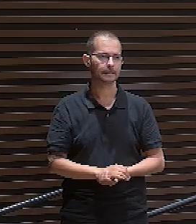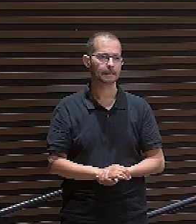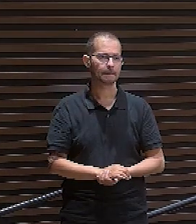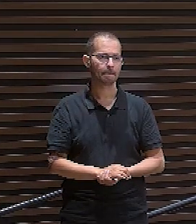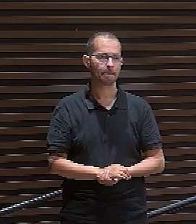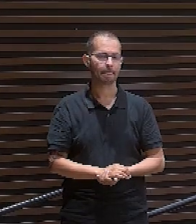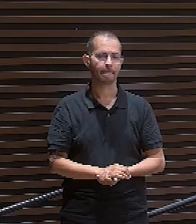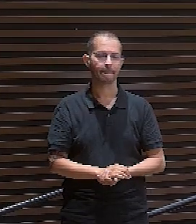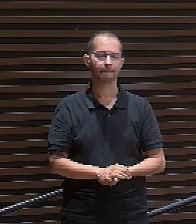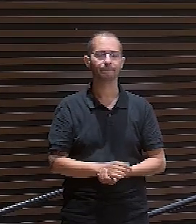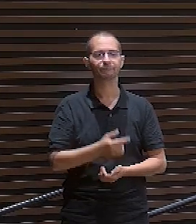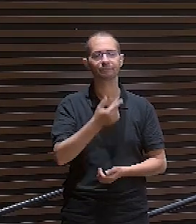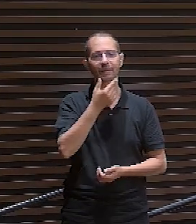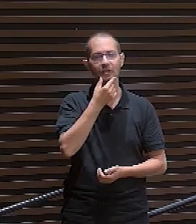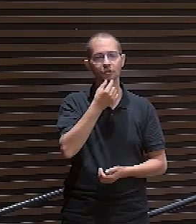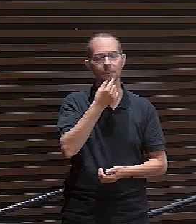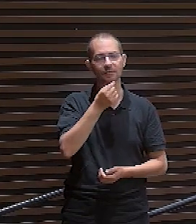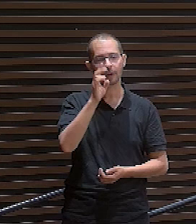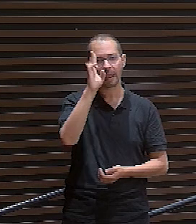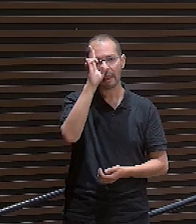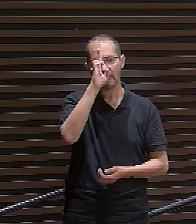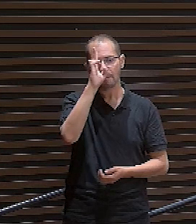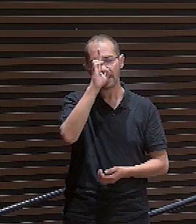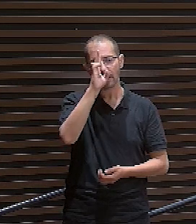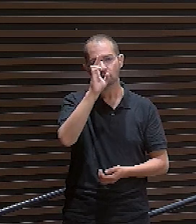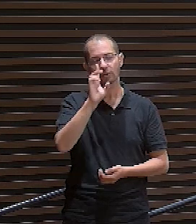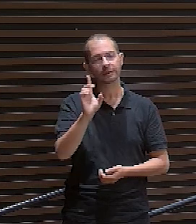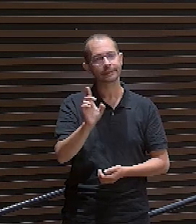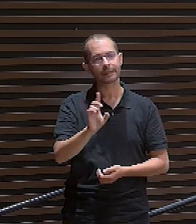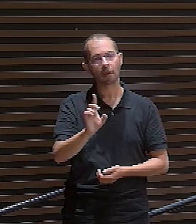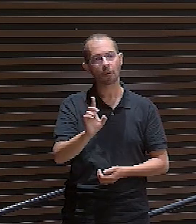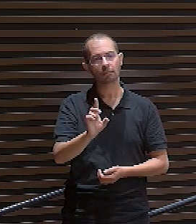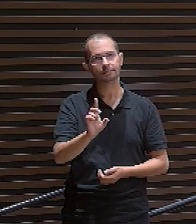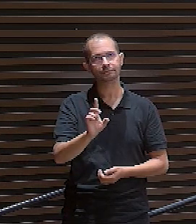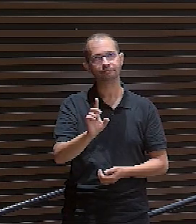ele foi lembrado não por ser